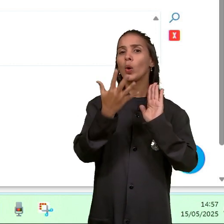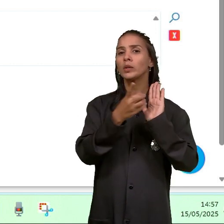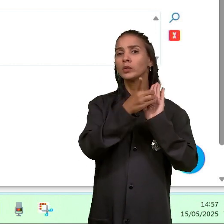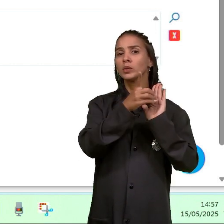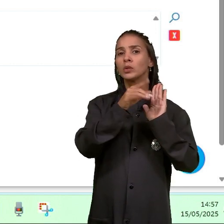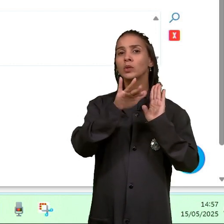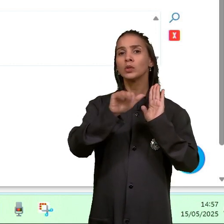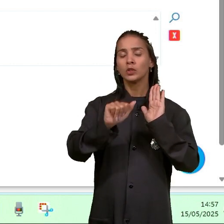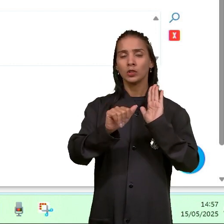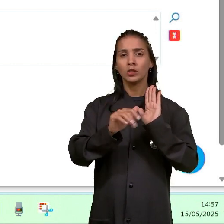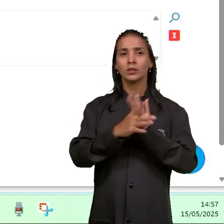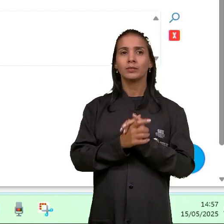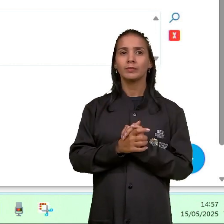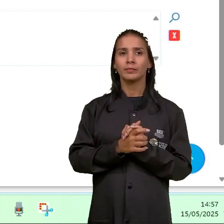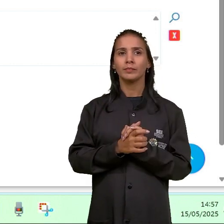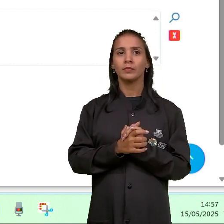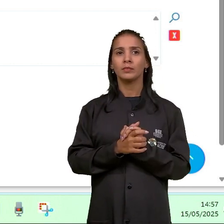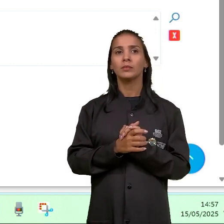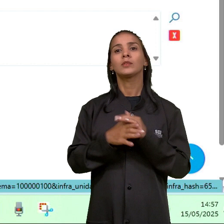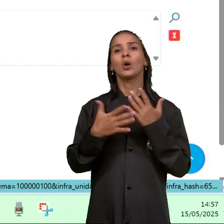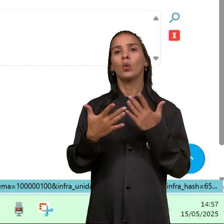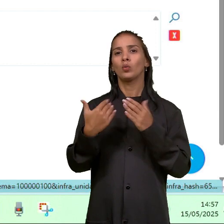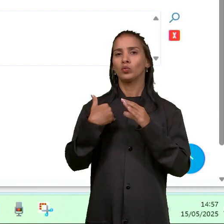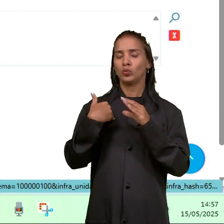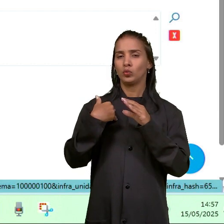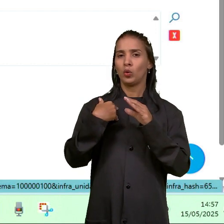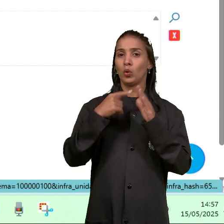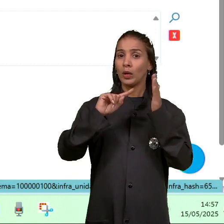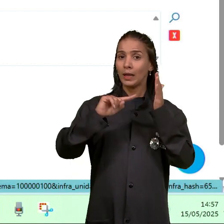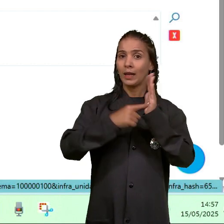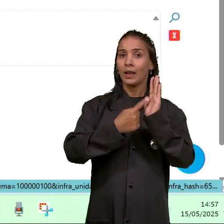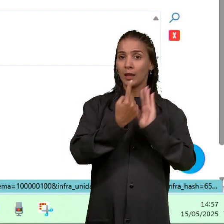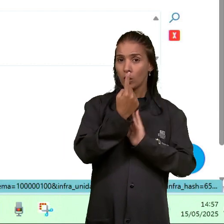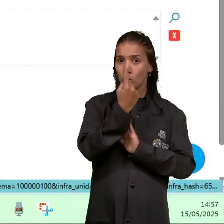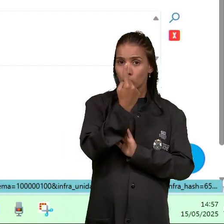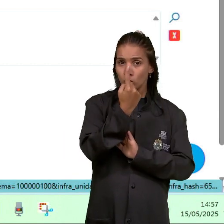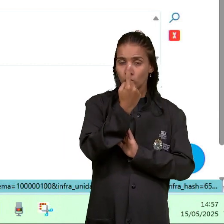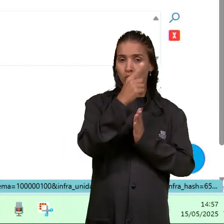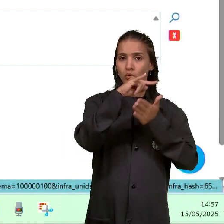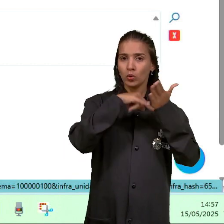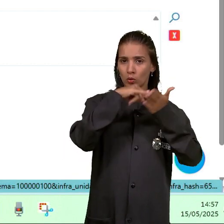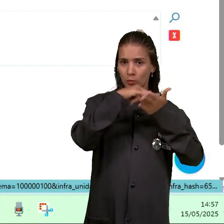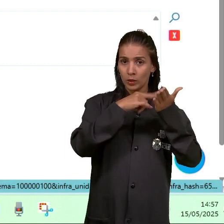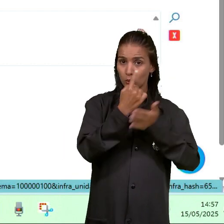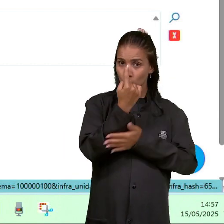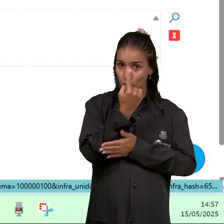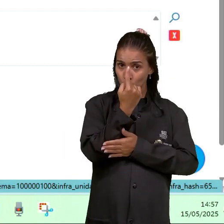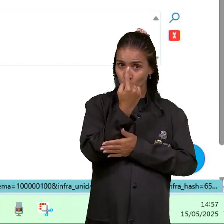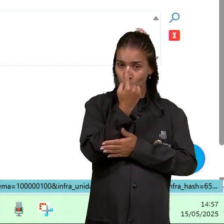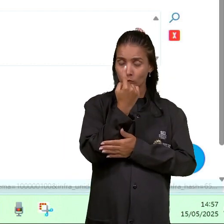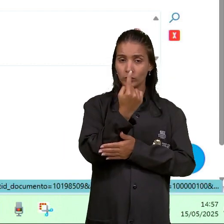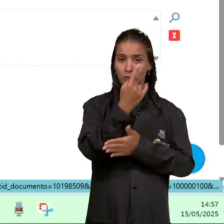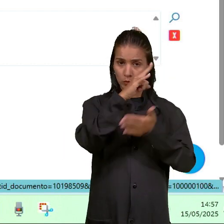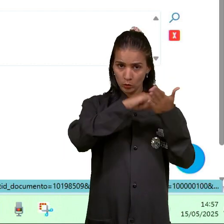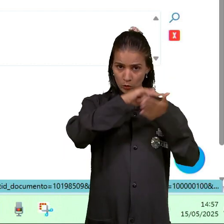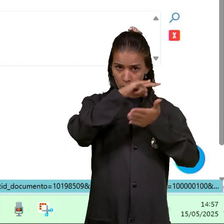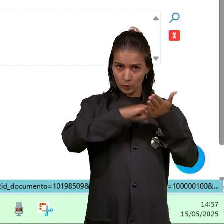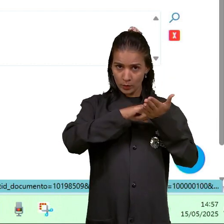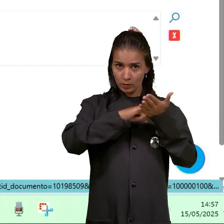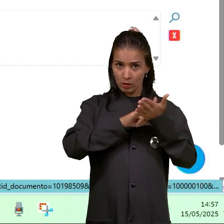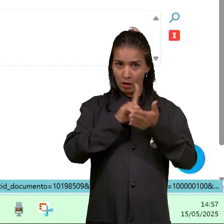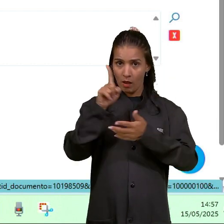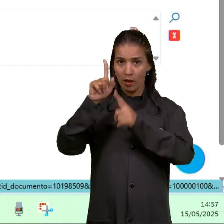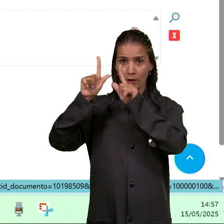num documento, tá? Se atentem para isso. Clico num documento. Quando eu clico no documento, o íconezinho muda aqui,